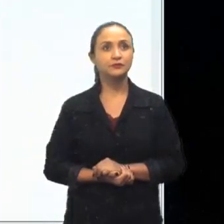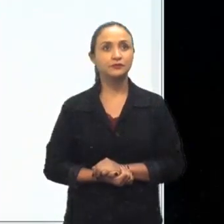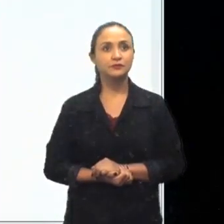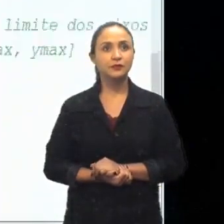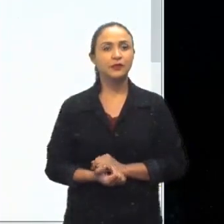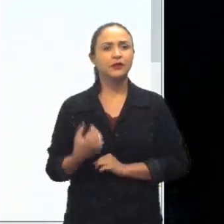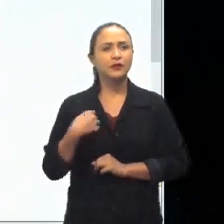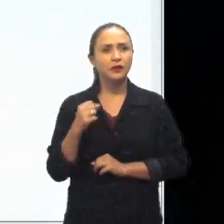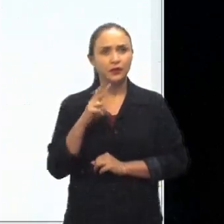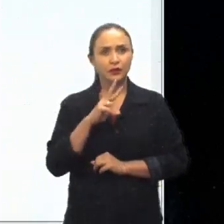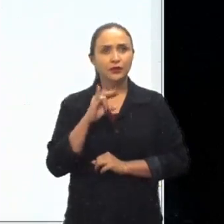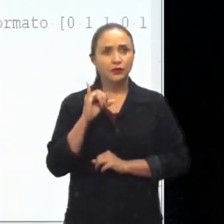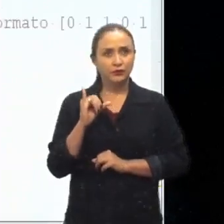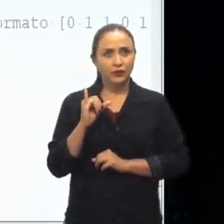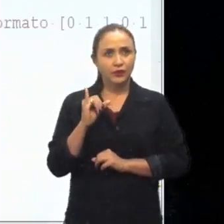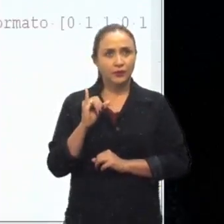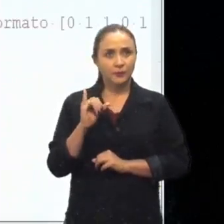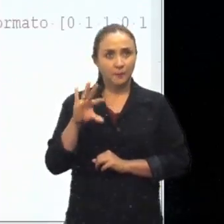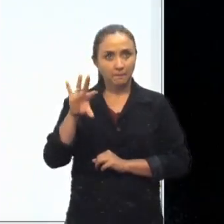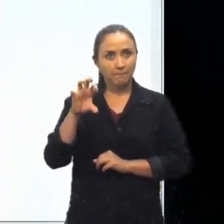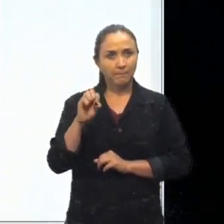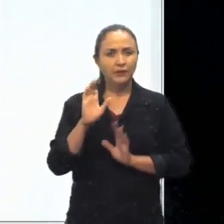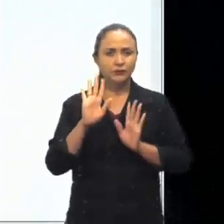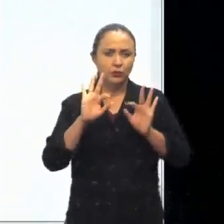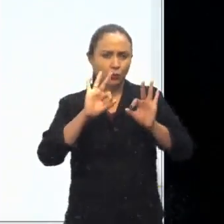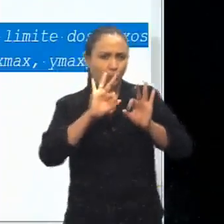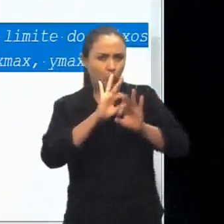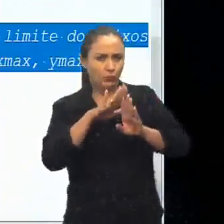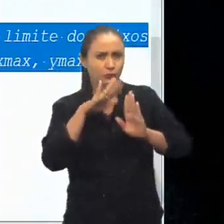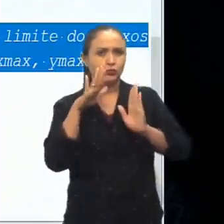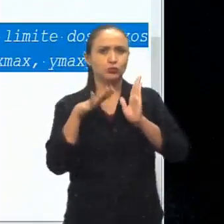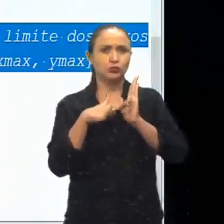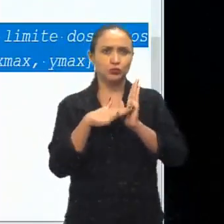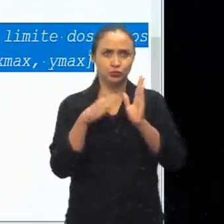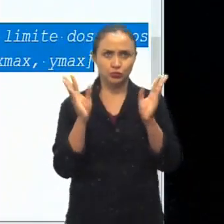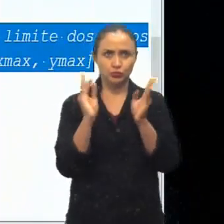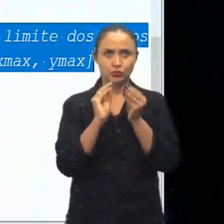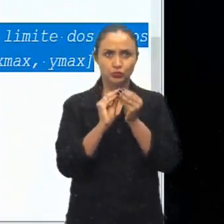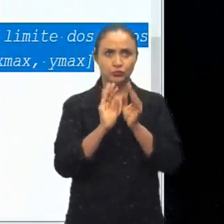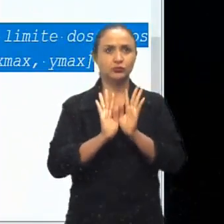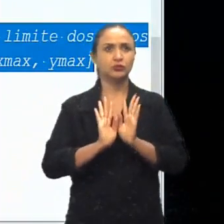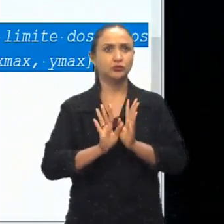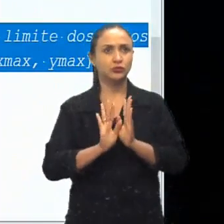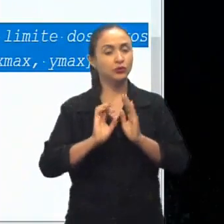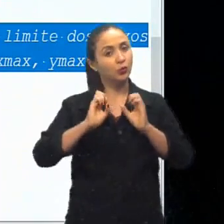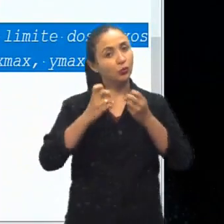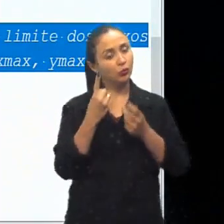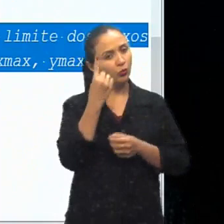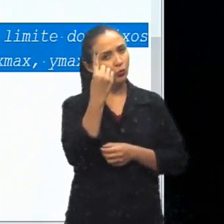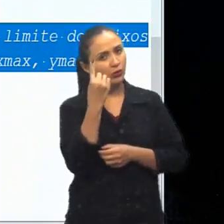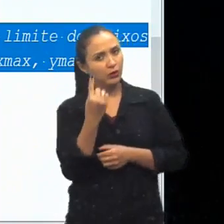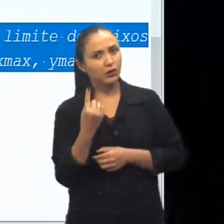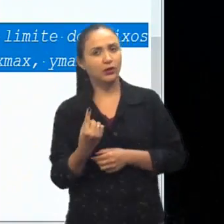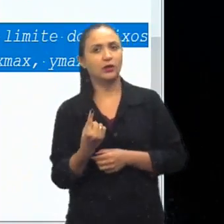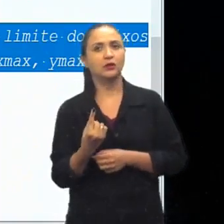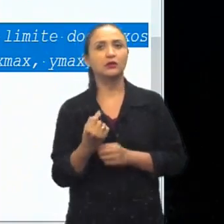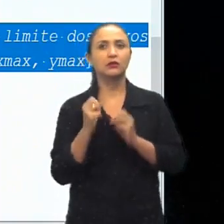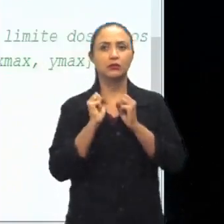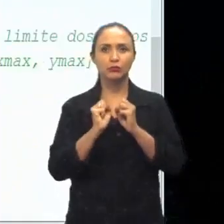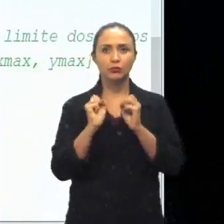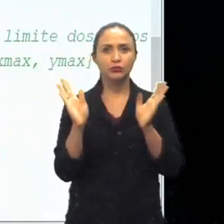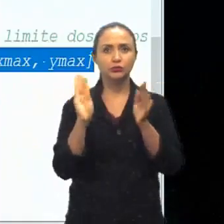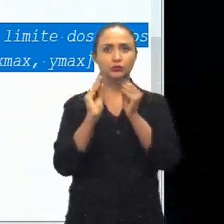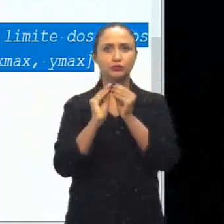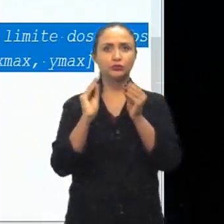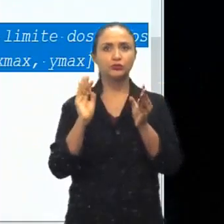Eu vou pegar o meu script aqui, que já está mais completo, tudo junto. Ou você pode, cada um desses scripts, você pode